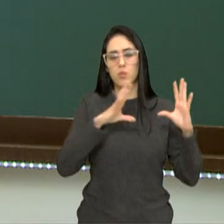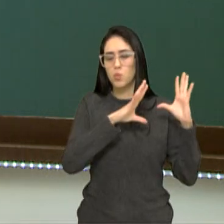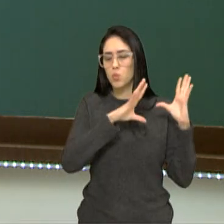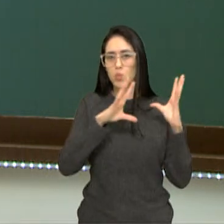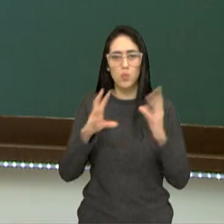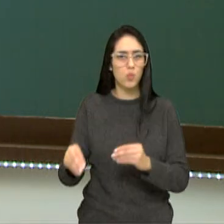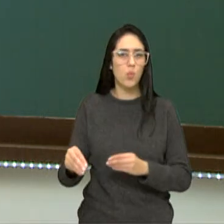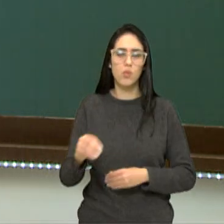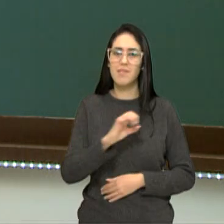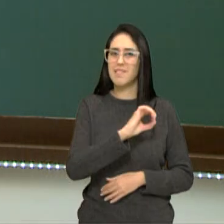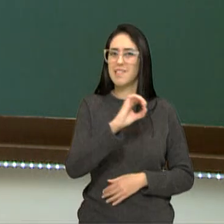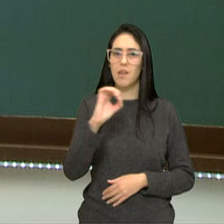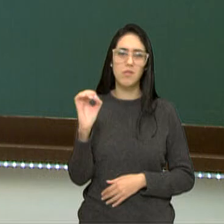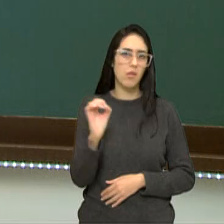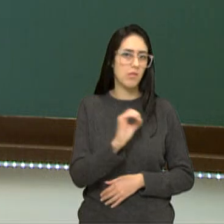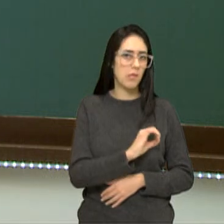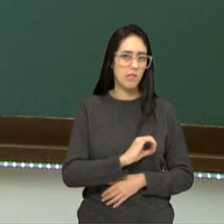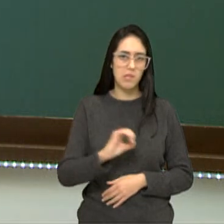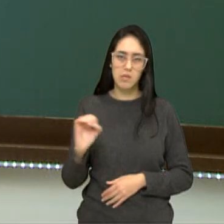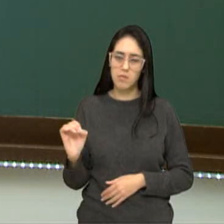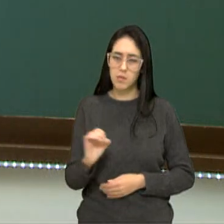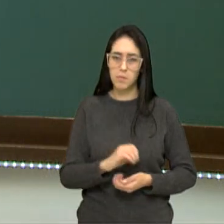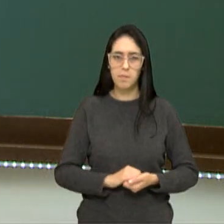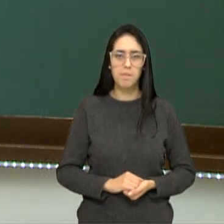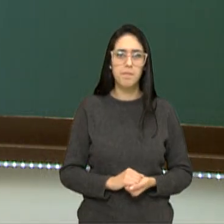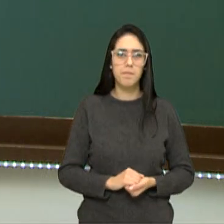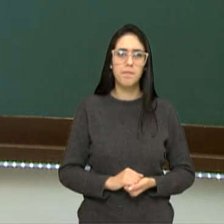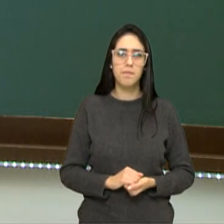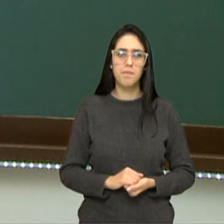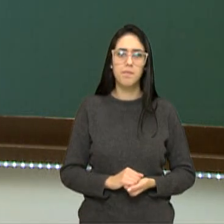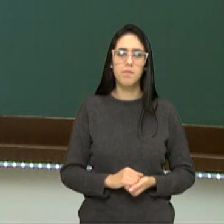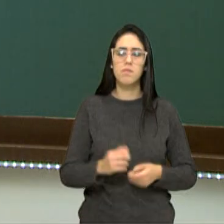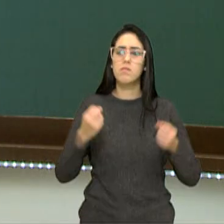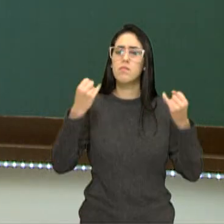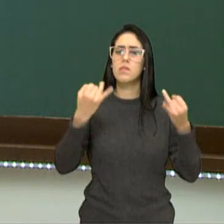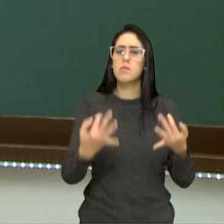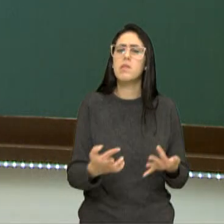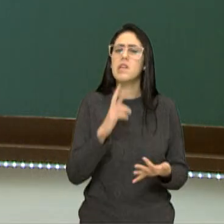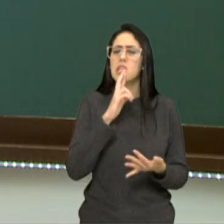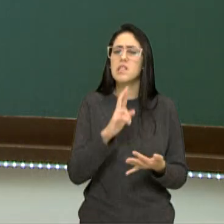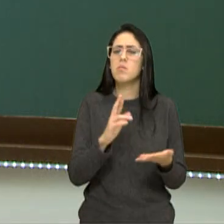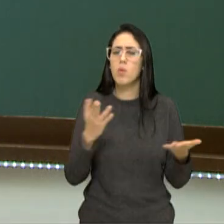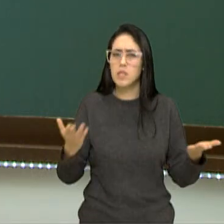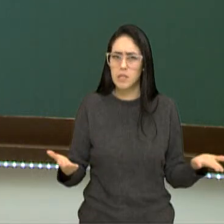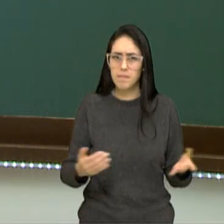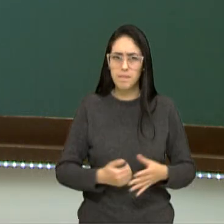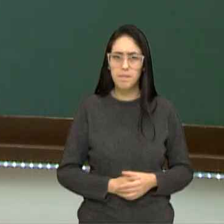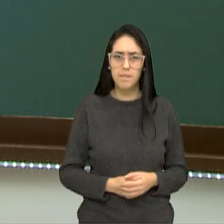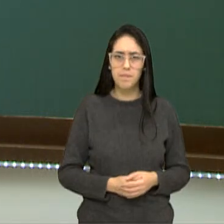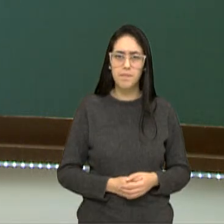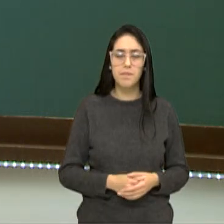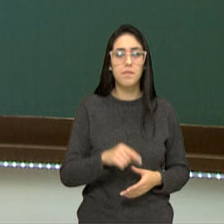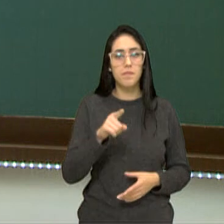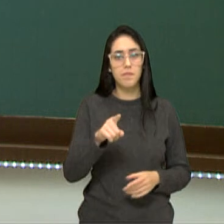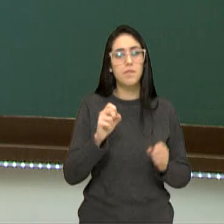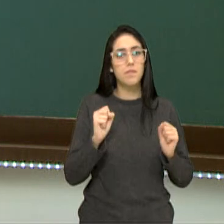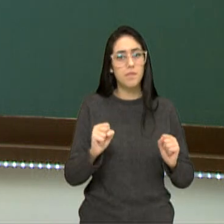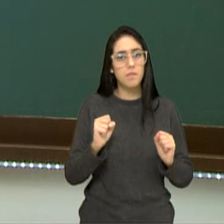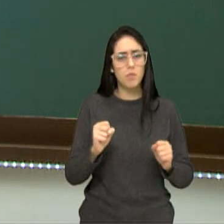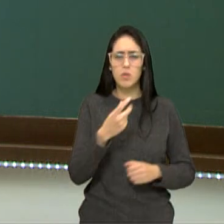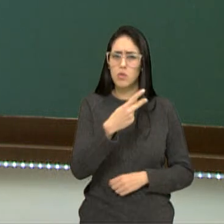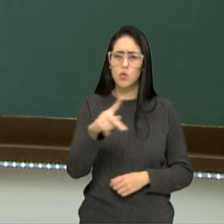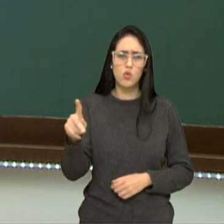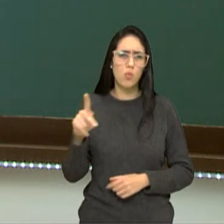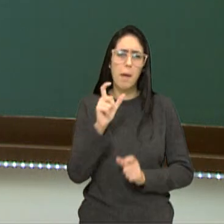os elementos zero. Justifique a sua resposta. Aqui, então, você pode usar as suas